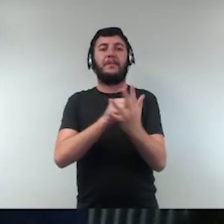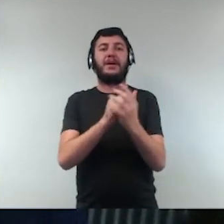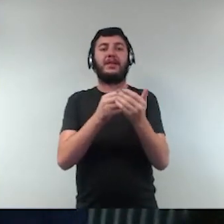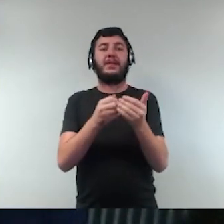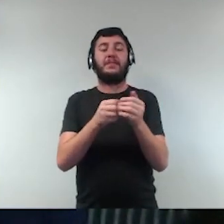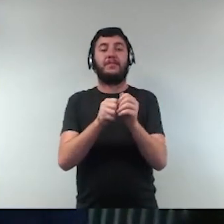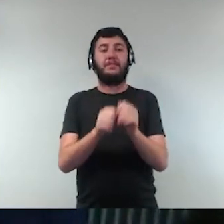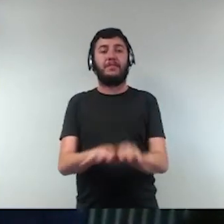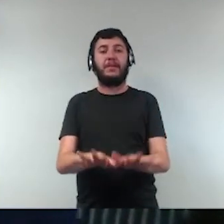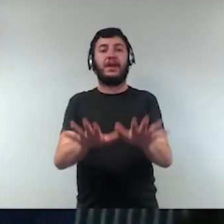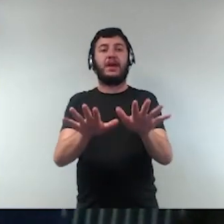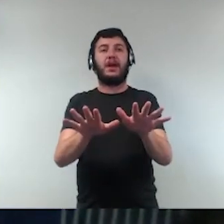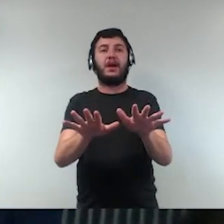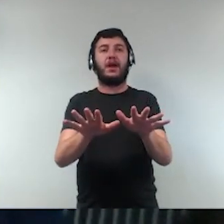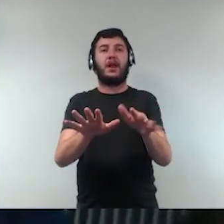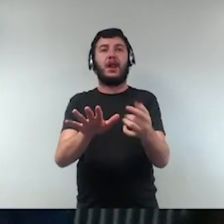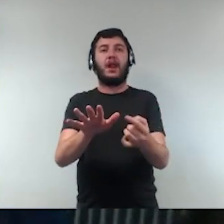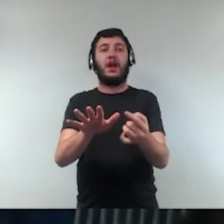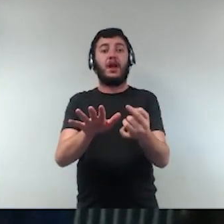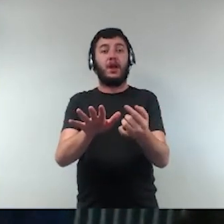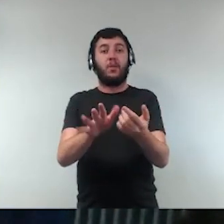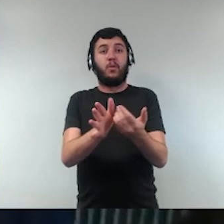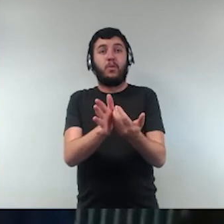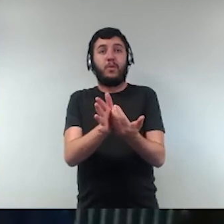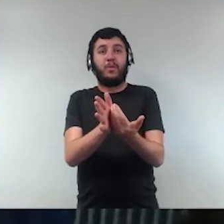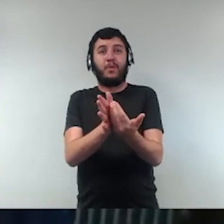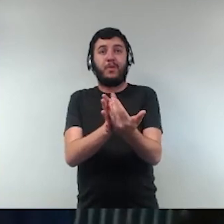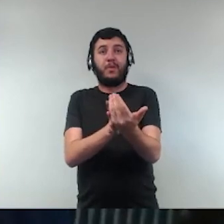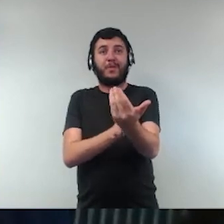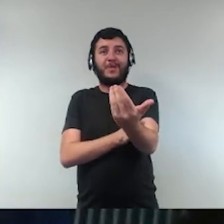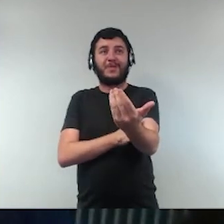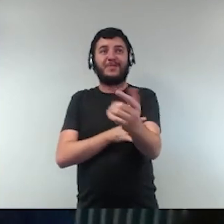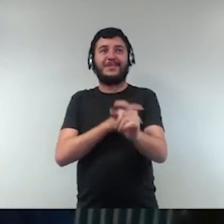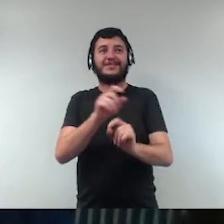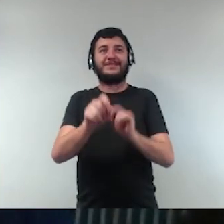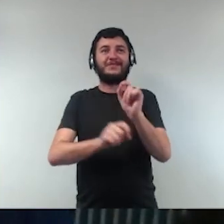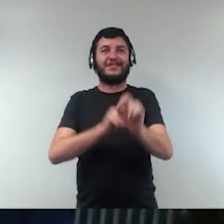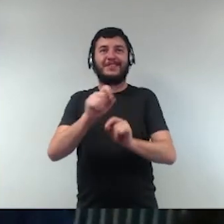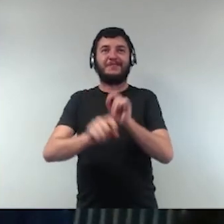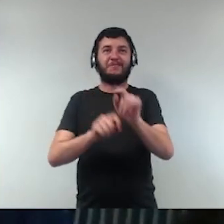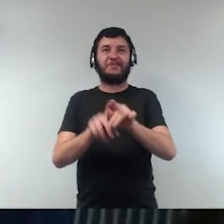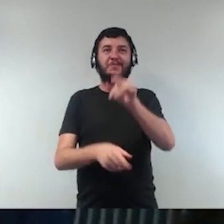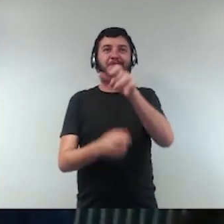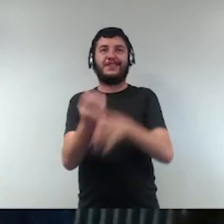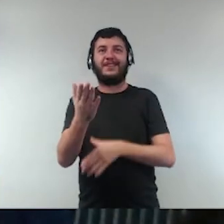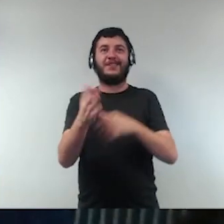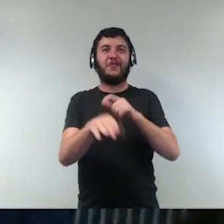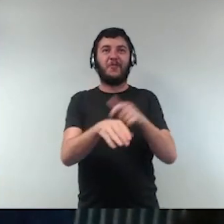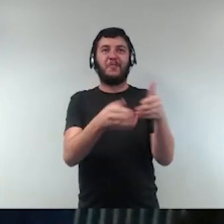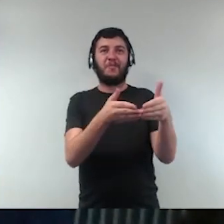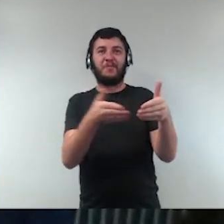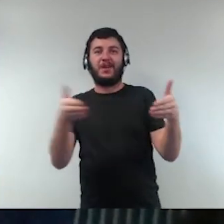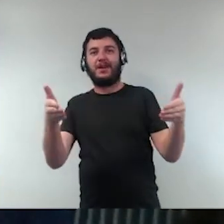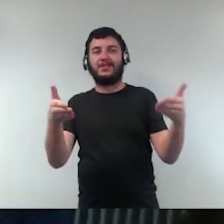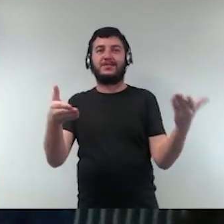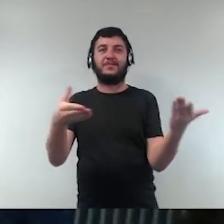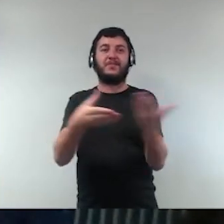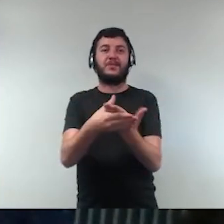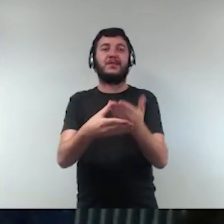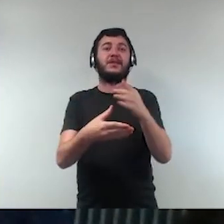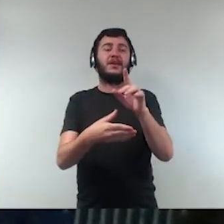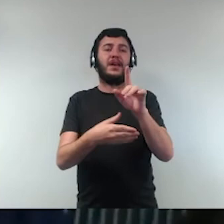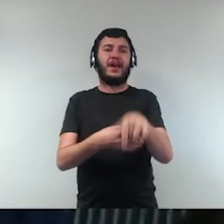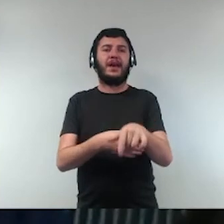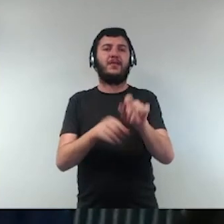em que ele restitui o prazo processual em um agravo